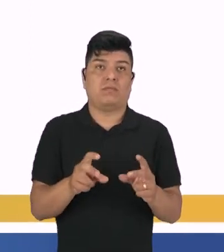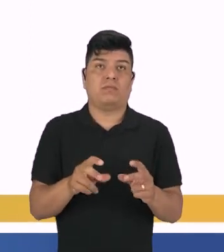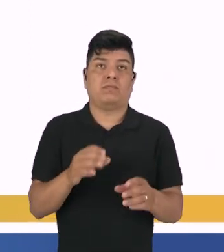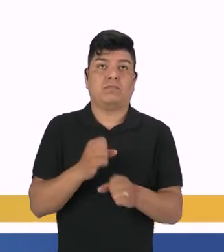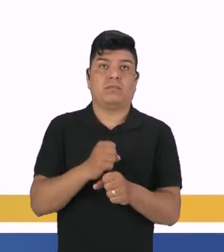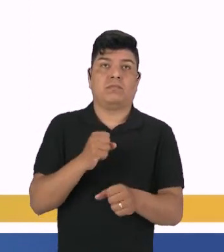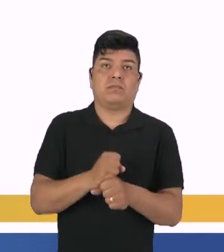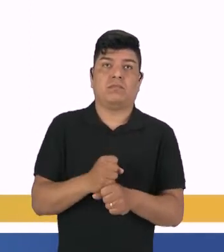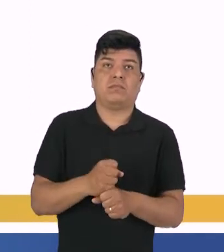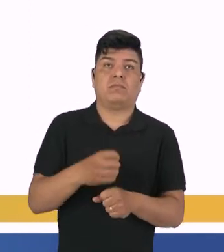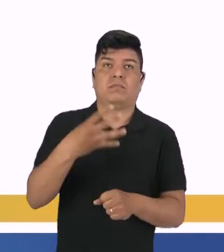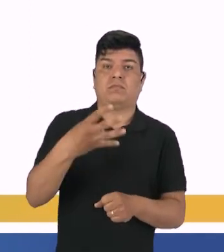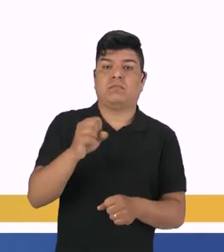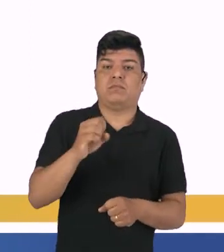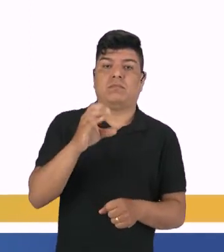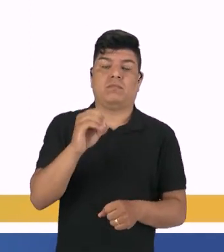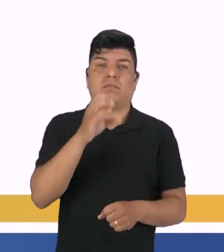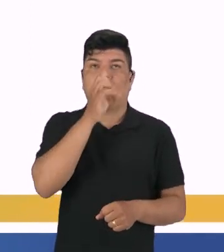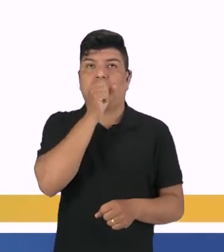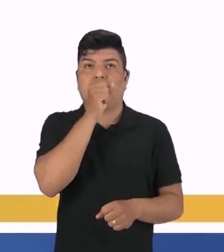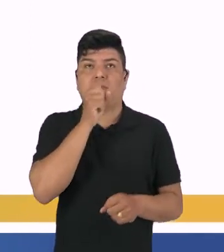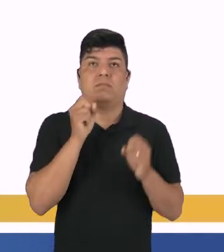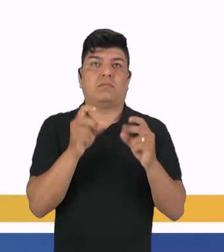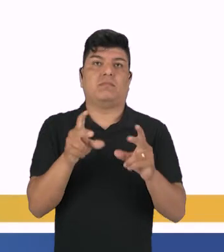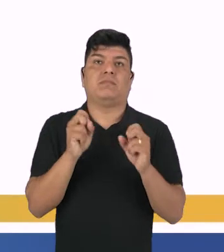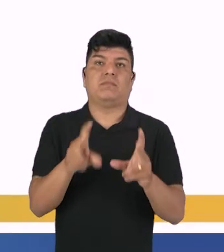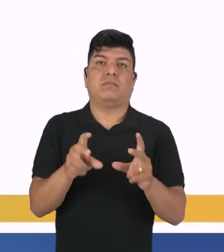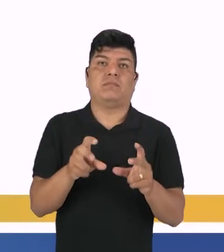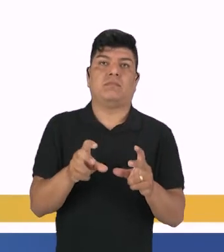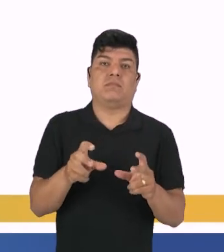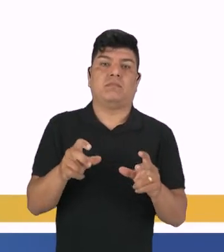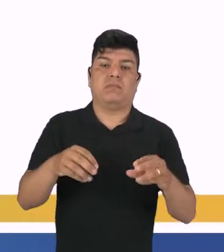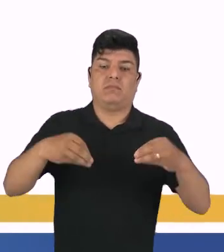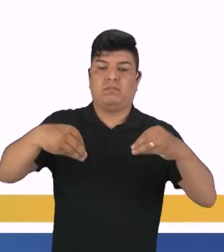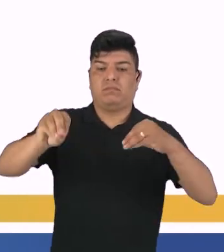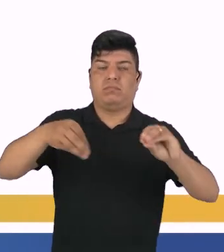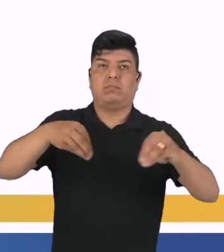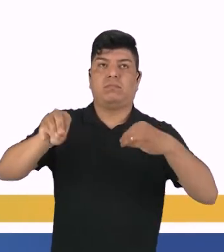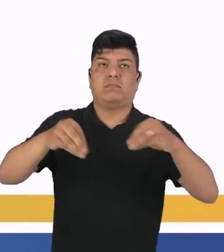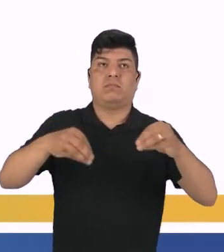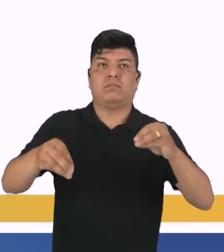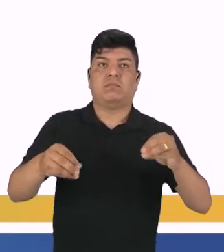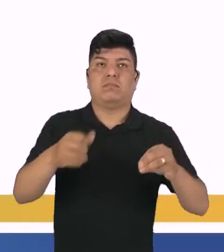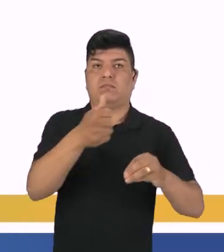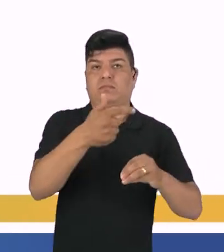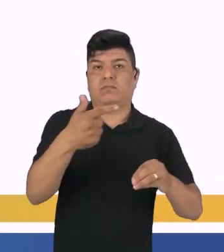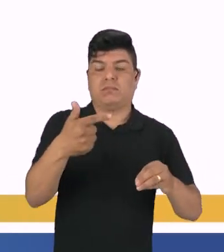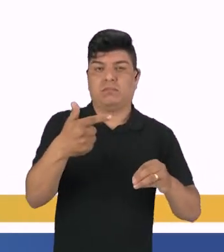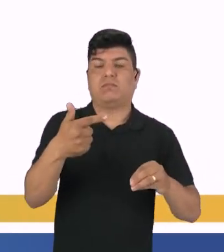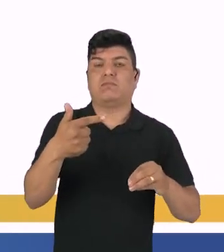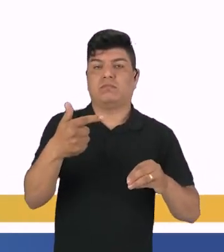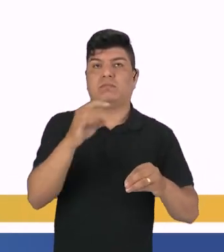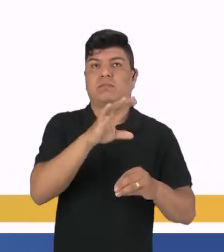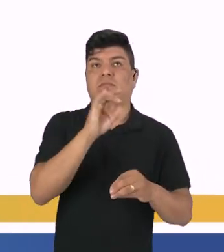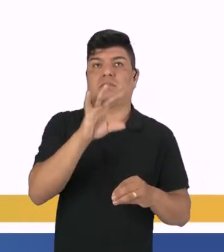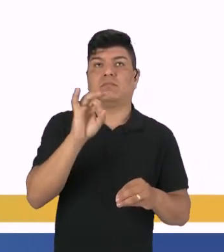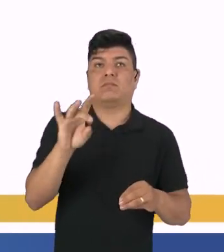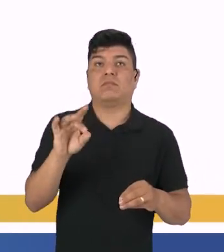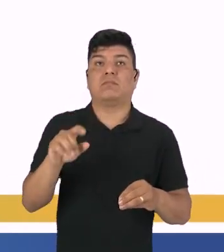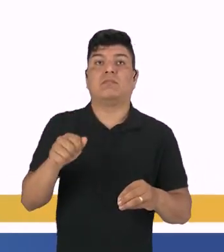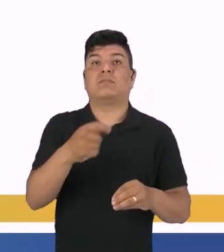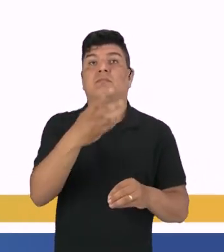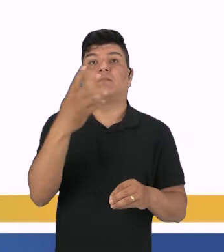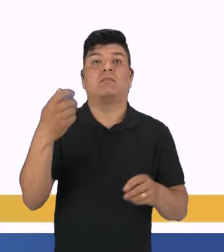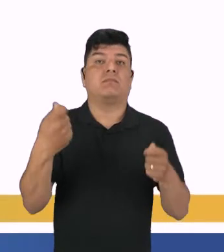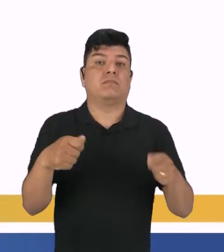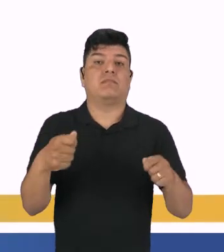de 480 laranjas para vender e colocá-las em sacos com 12 unidades, uma dúzia cada um. Quantos sacos